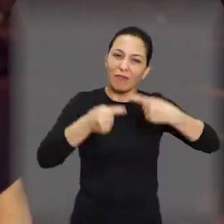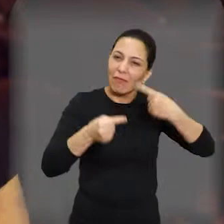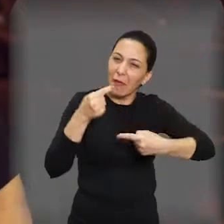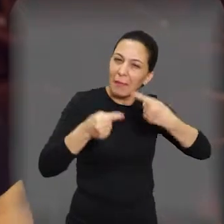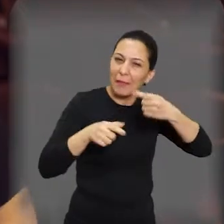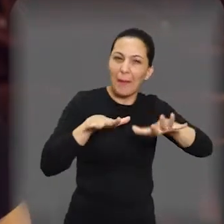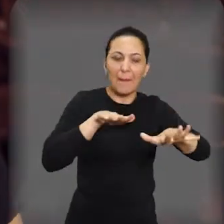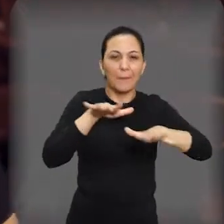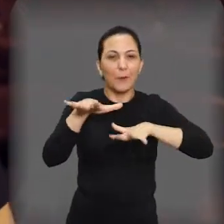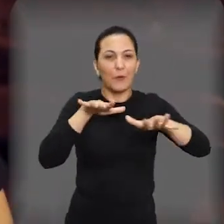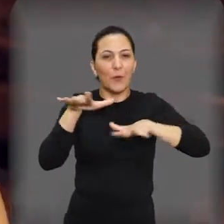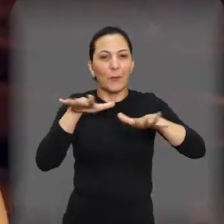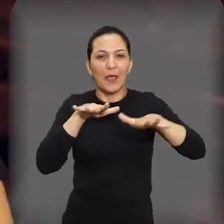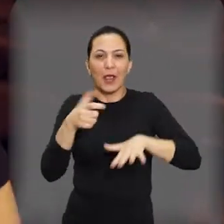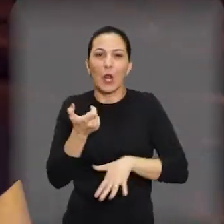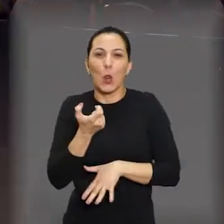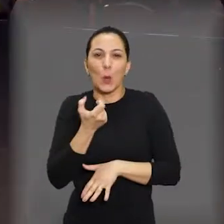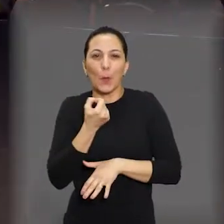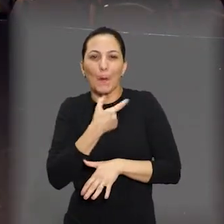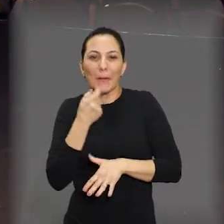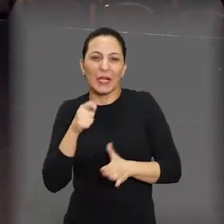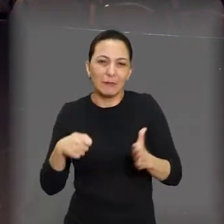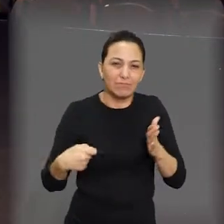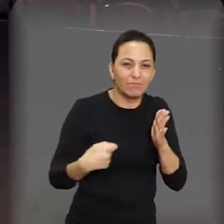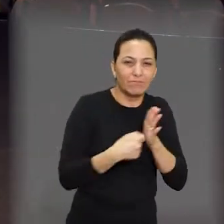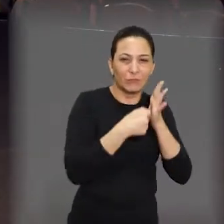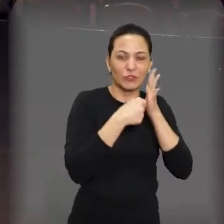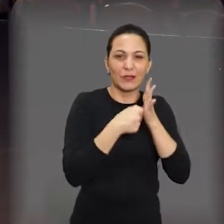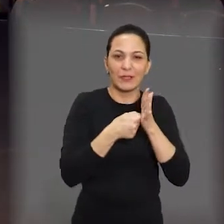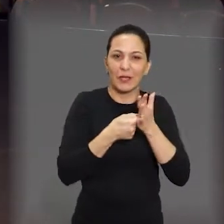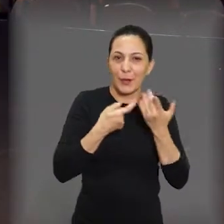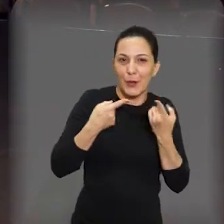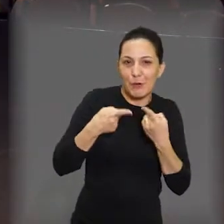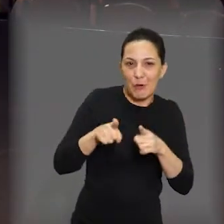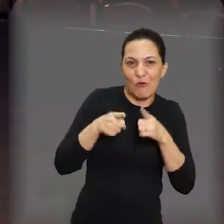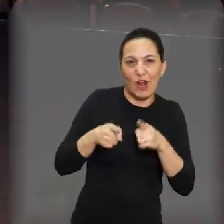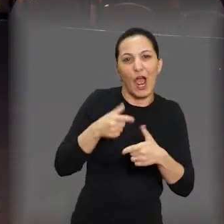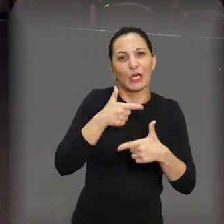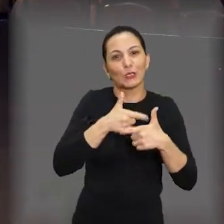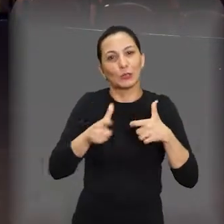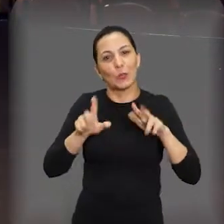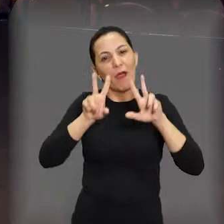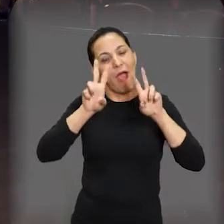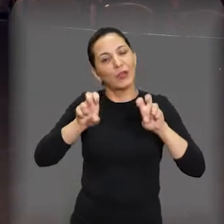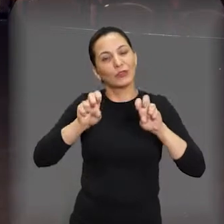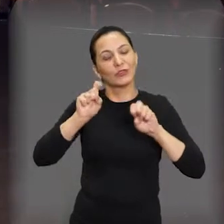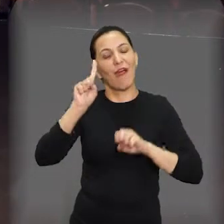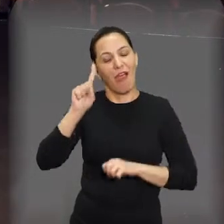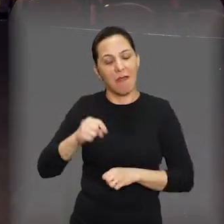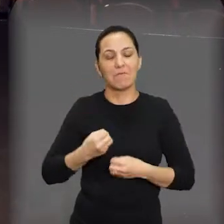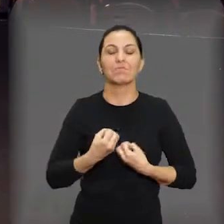a cultura gera debate, gera protesto, gera a comédia